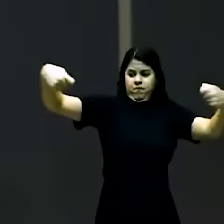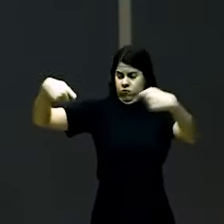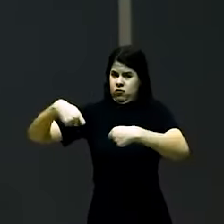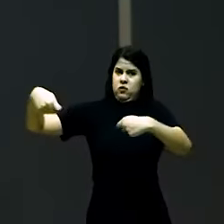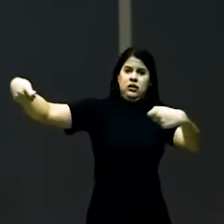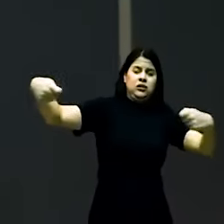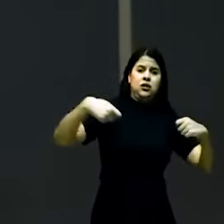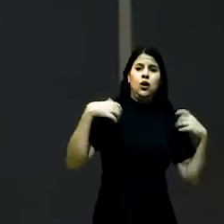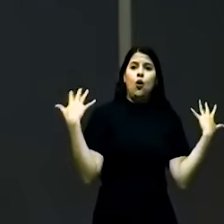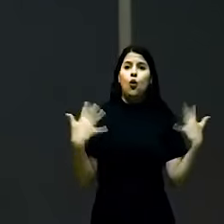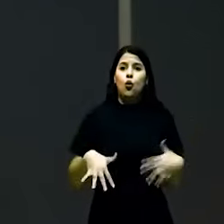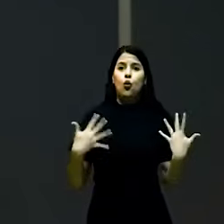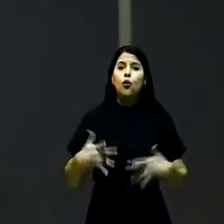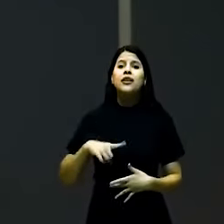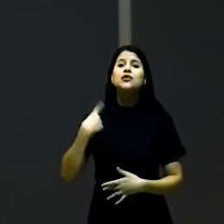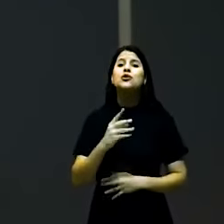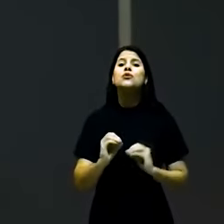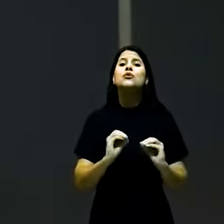E quem aqui nunca teve medo?